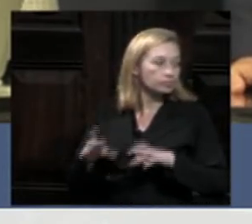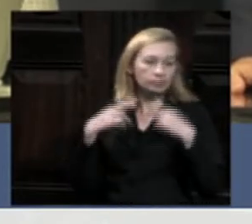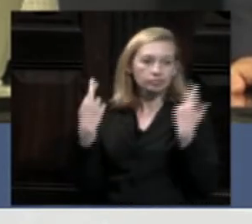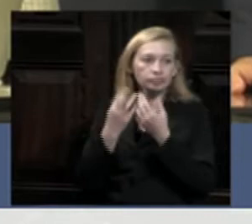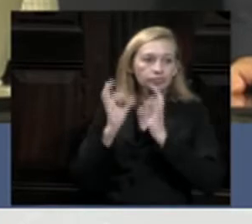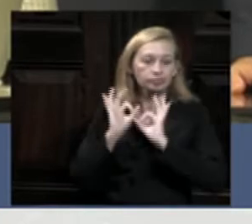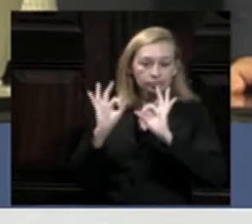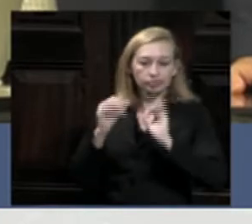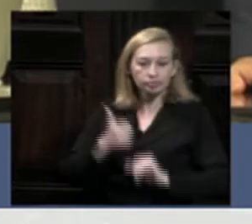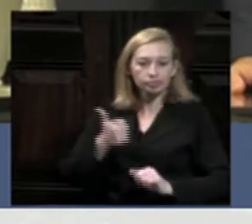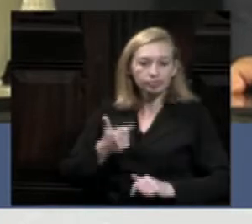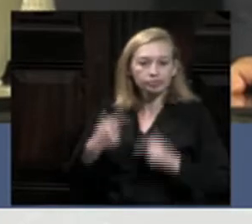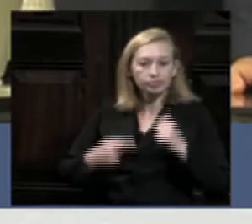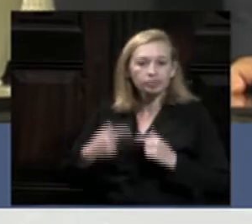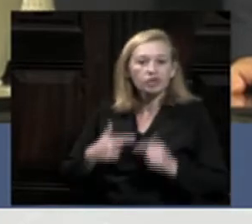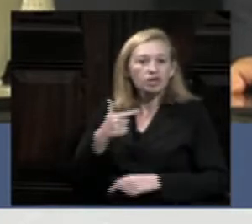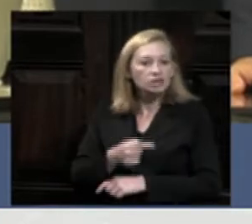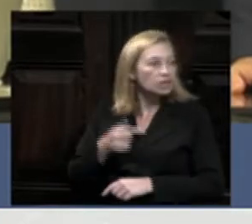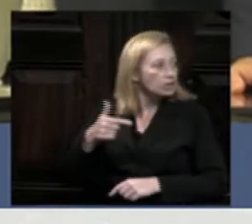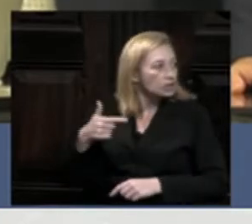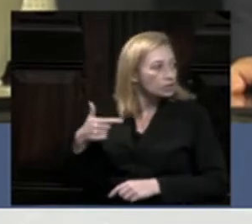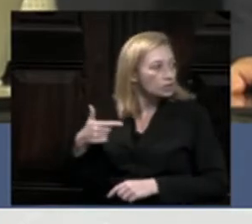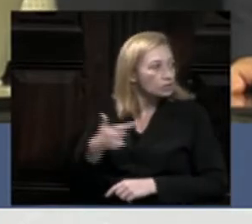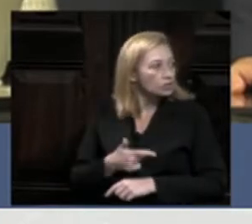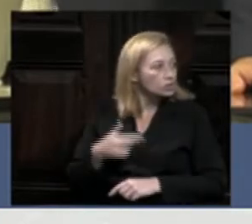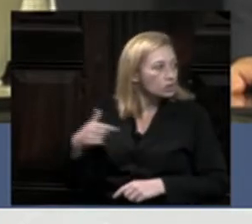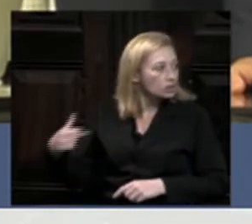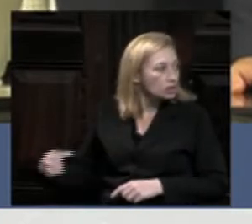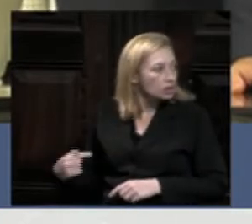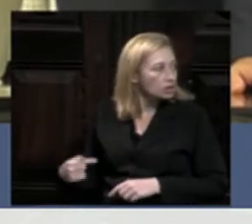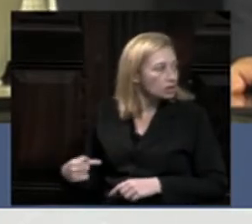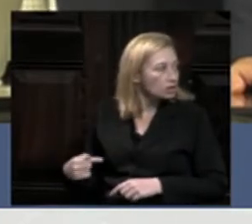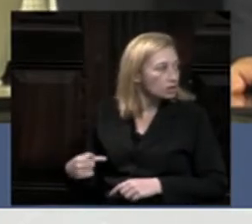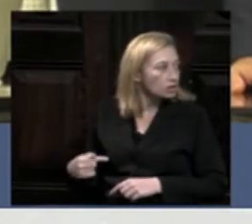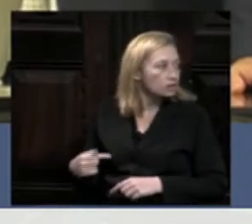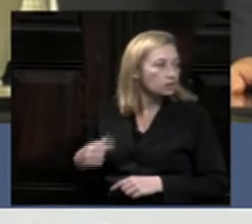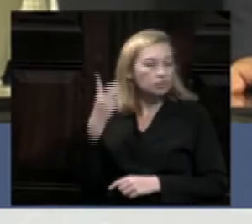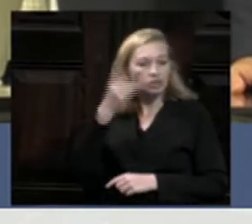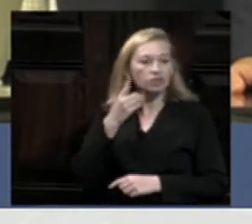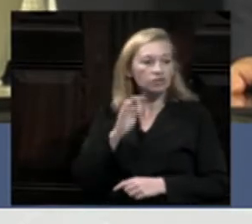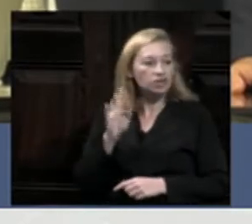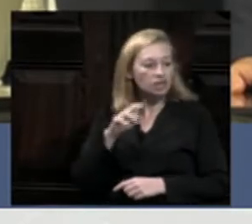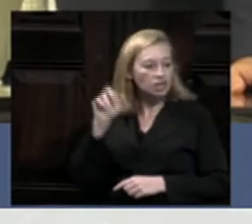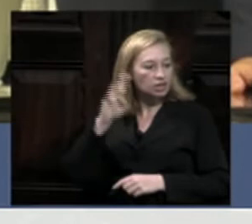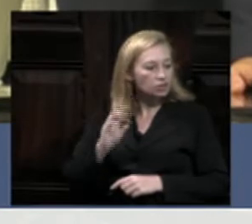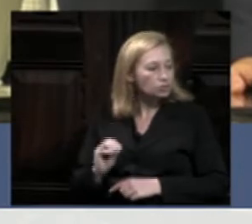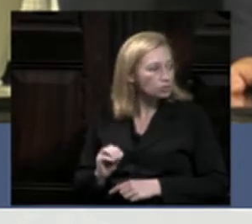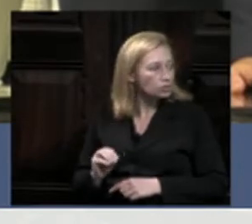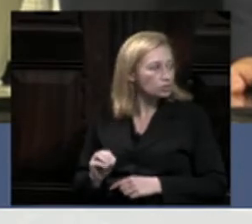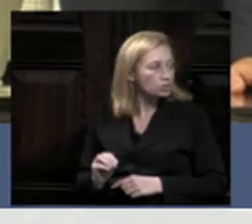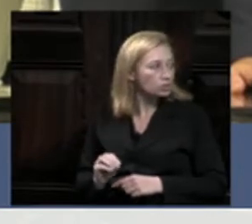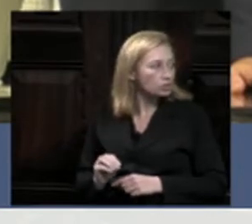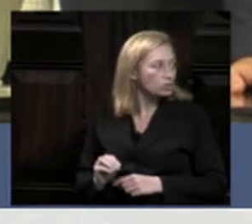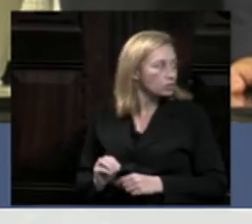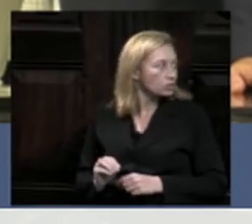primeira discussão, projeto de lei 2782 de 2017, da autoria do deputado Figueiredo, que cria a política estadual